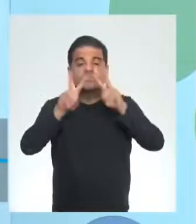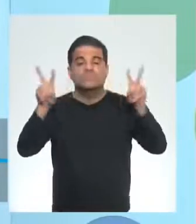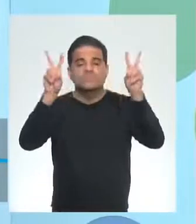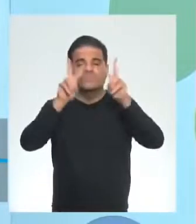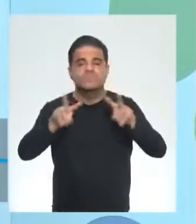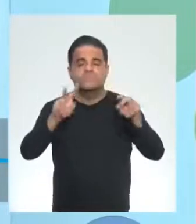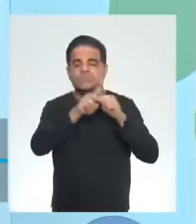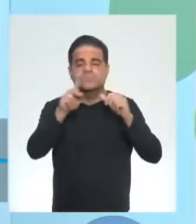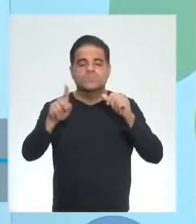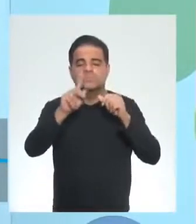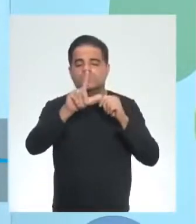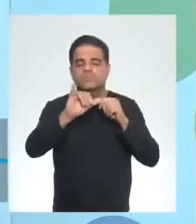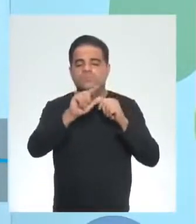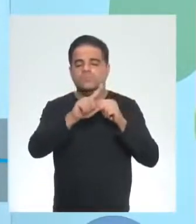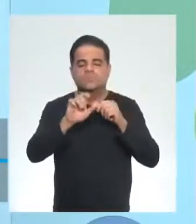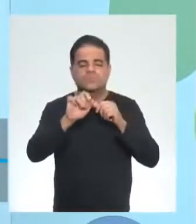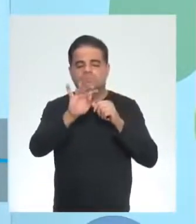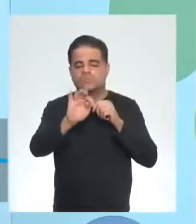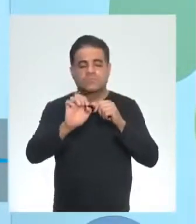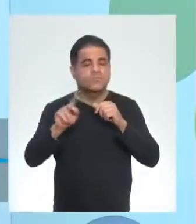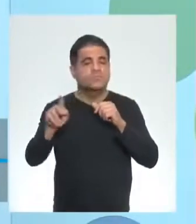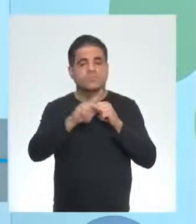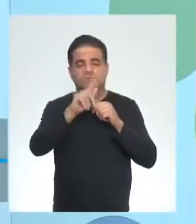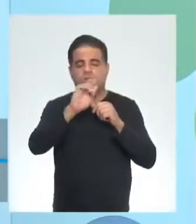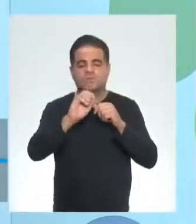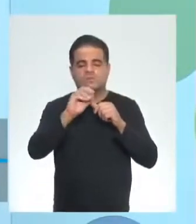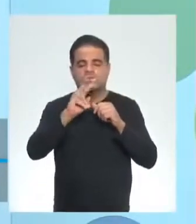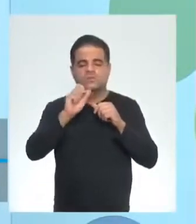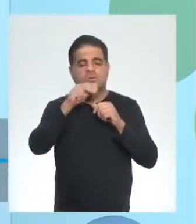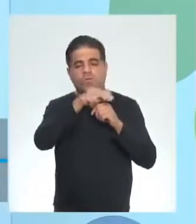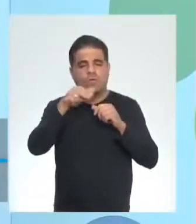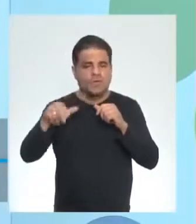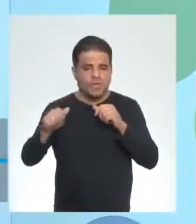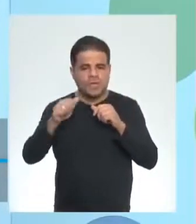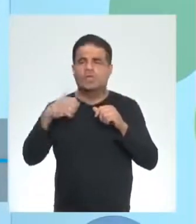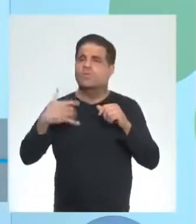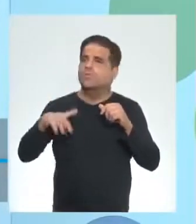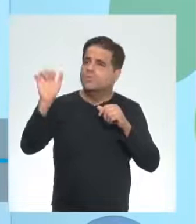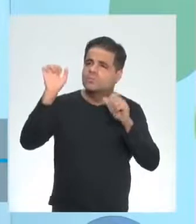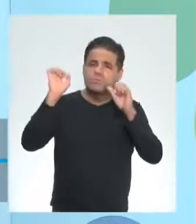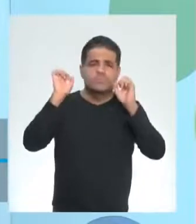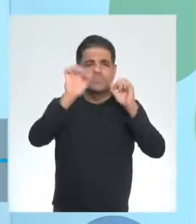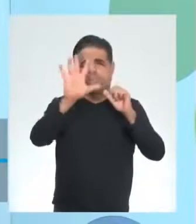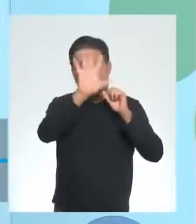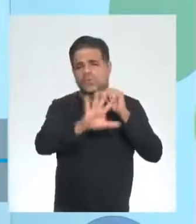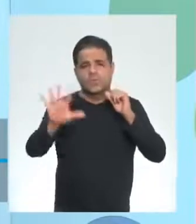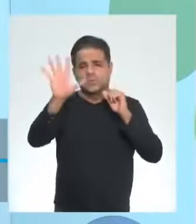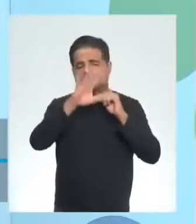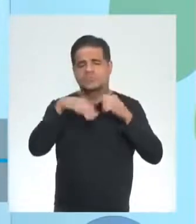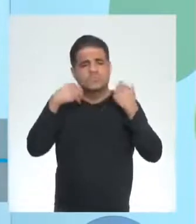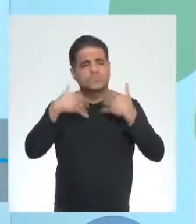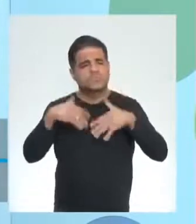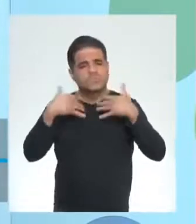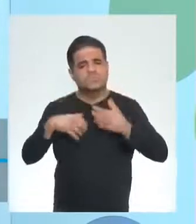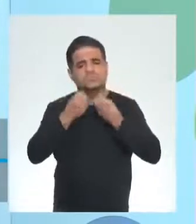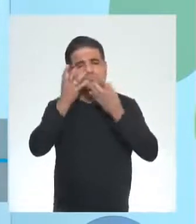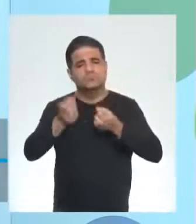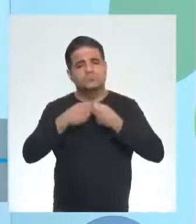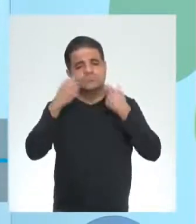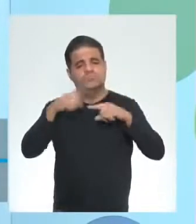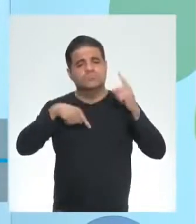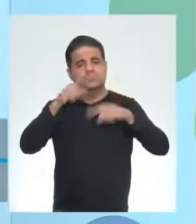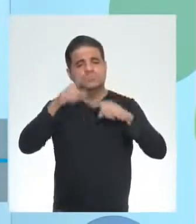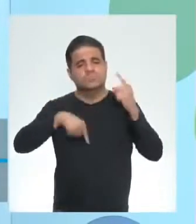Elisete falando com a gente aqui, né? A Giovana falando basicamente muita imagem, né? de uma só vez. Então, excesso de informação, excesso de